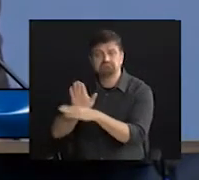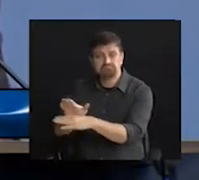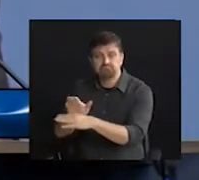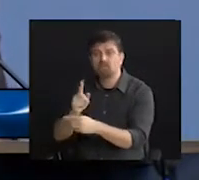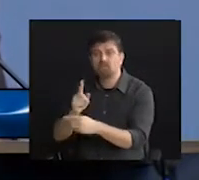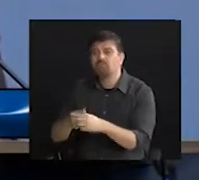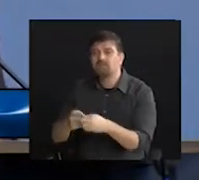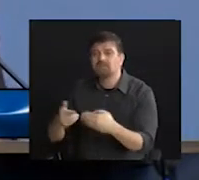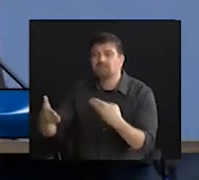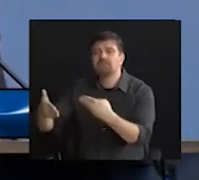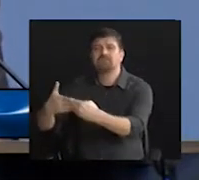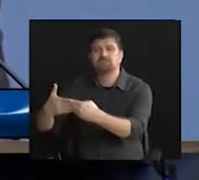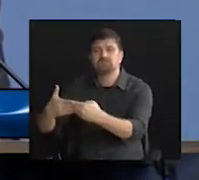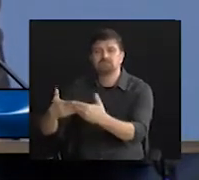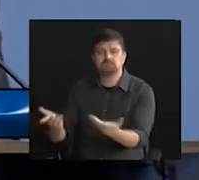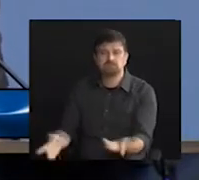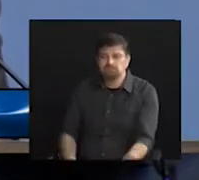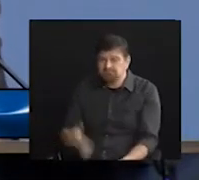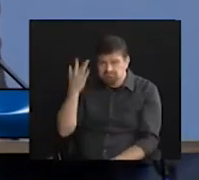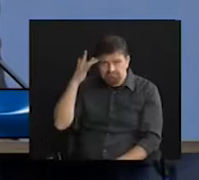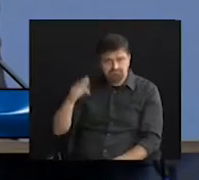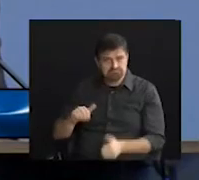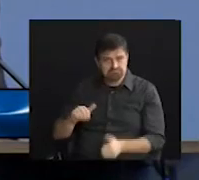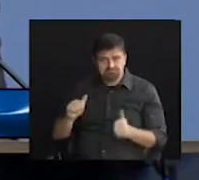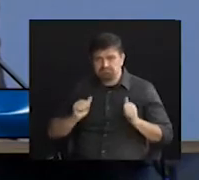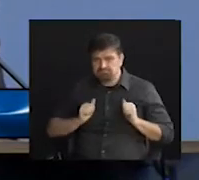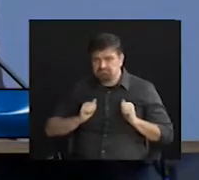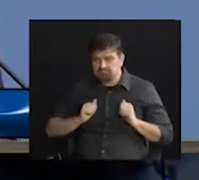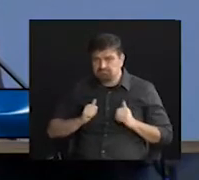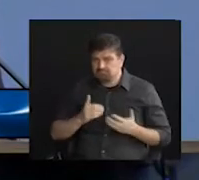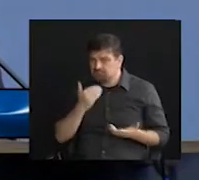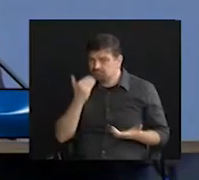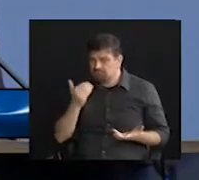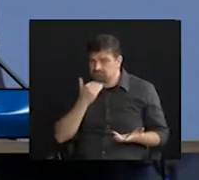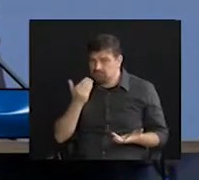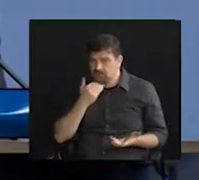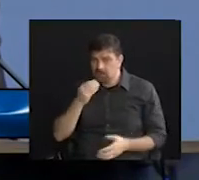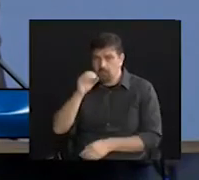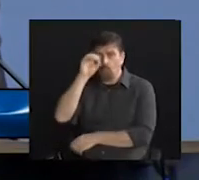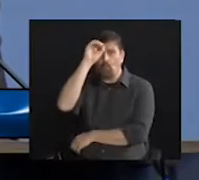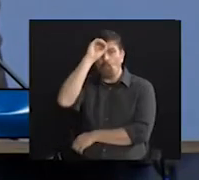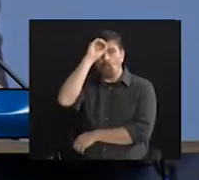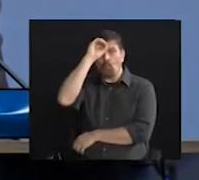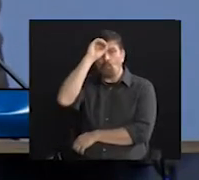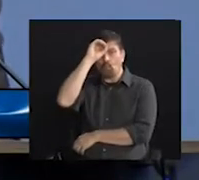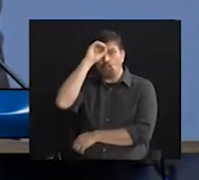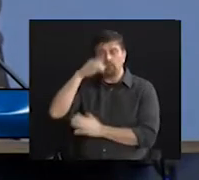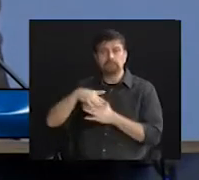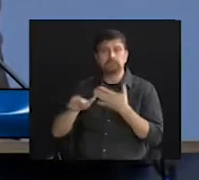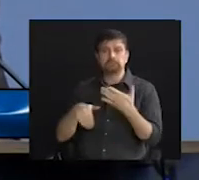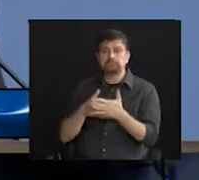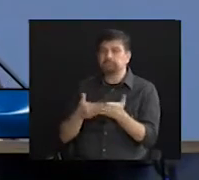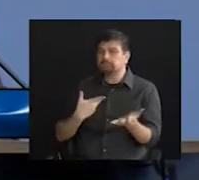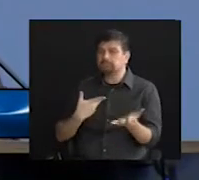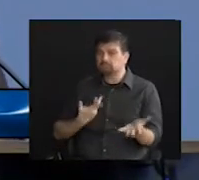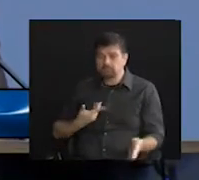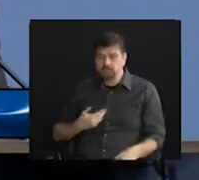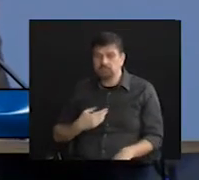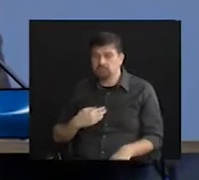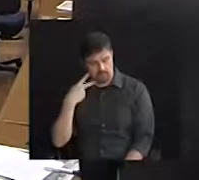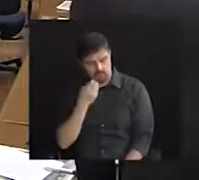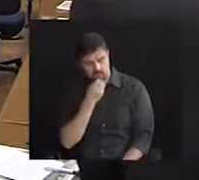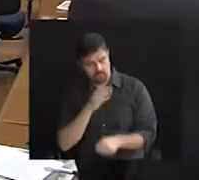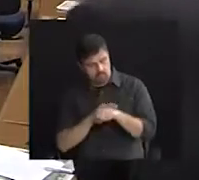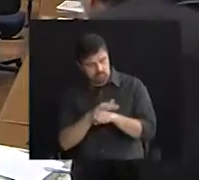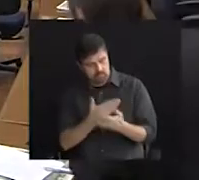temporariamente, seja em caráter permanente. Eu não sei, ninguém lá sabe quando é que esse equipamento vai voltar a funcionar,